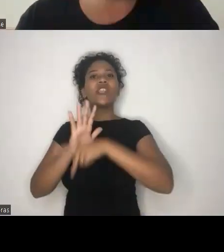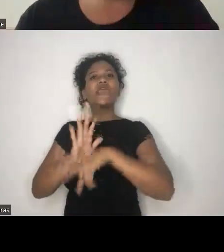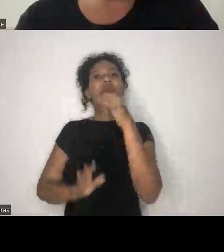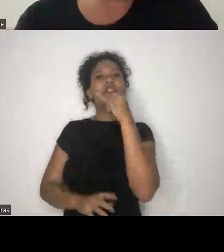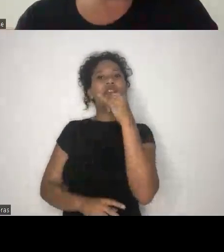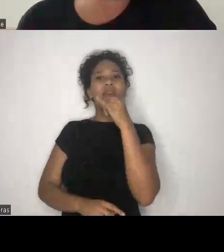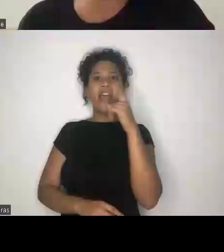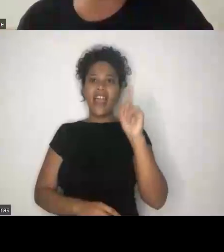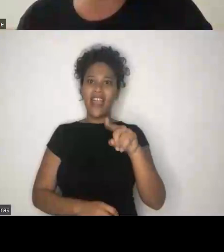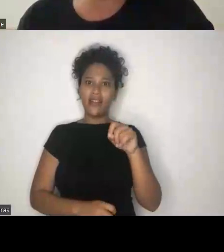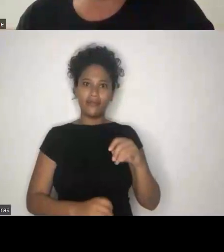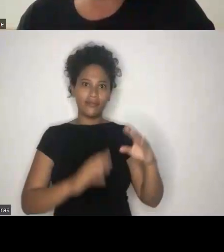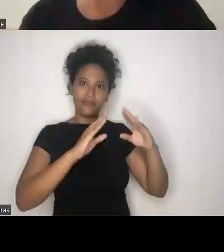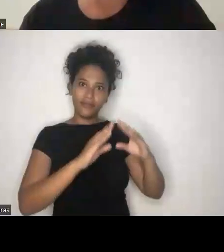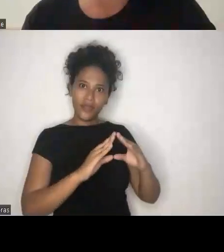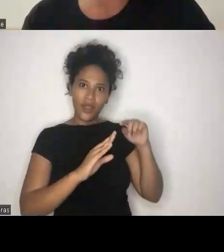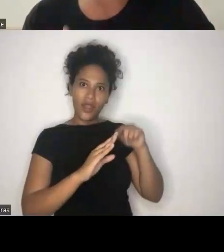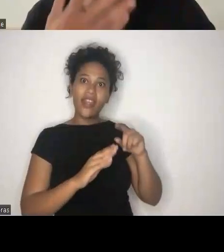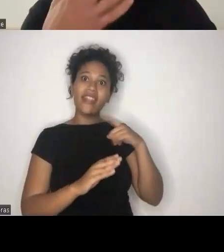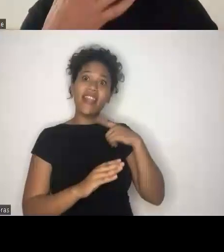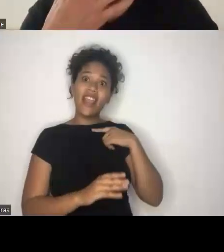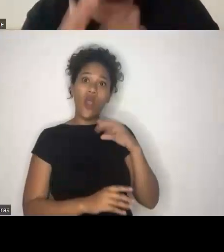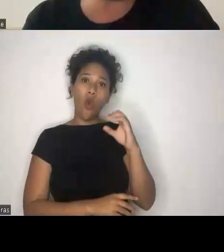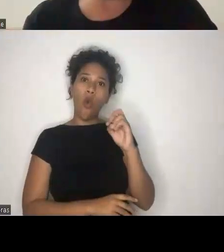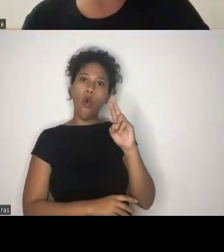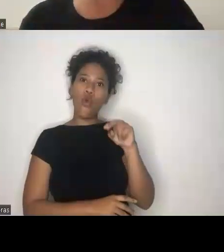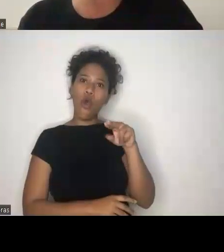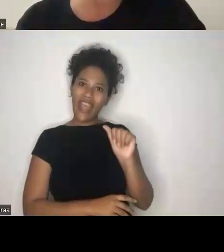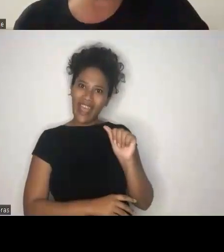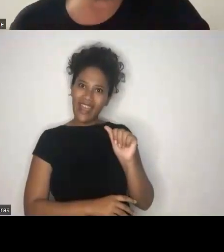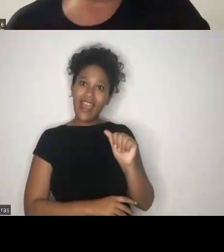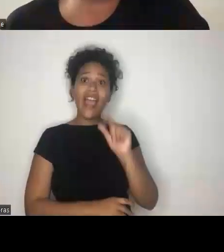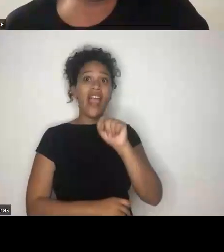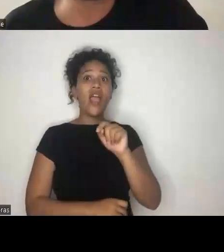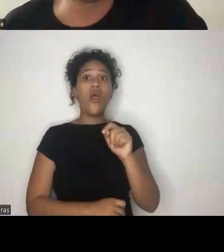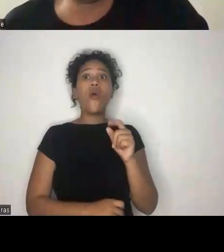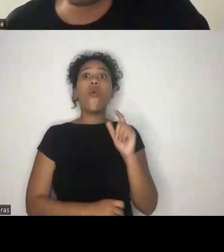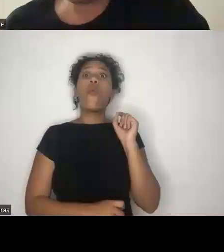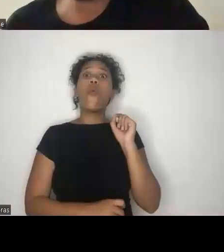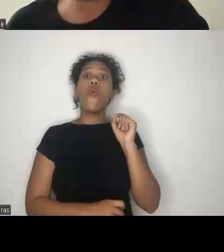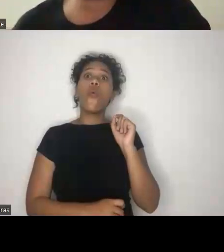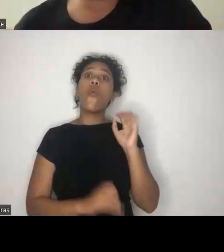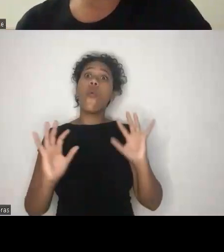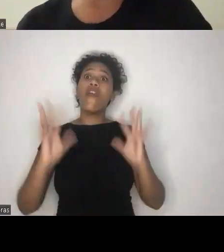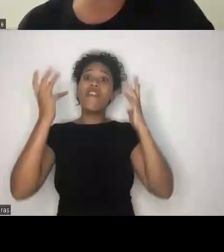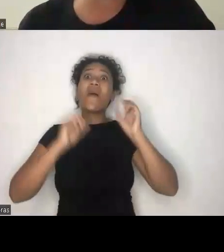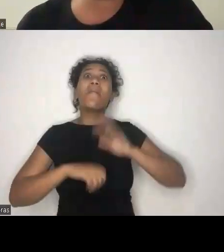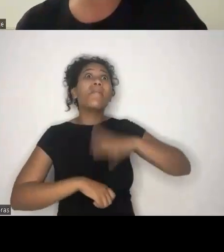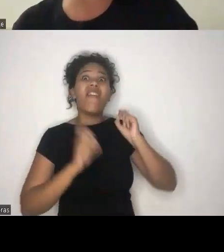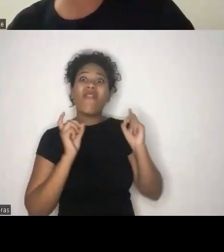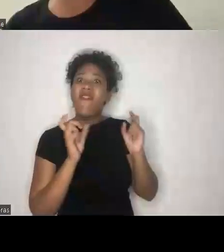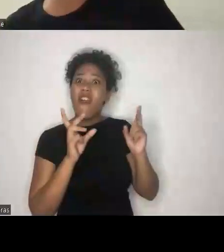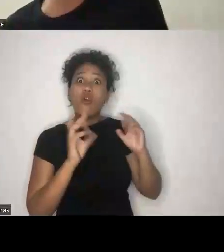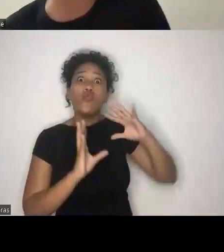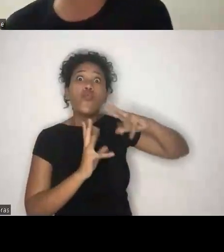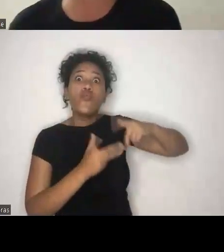era pirâmide para ser uma ativação da Corona a gente se tornou o evento que mais vendia o Corona no mundo e Inclusive a